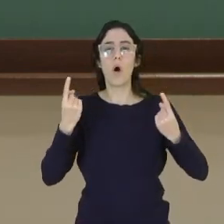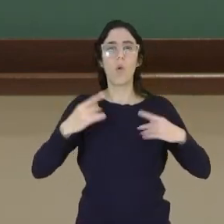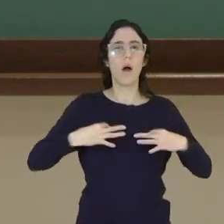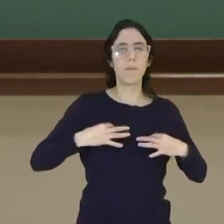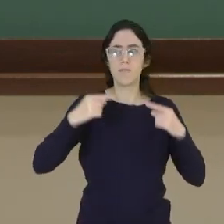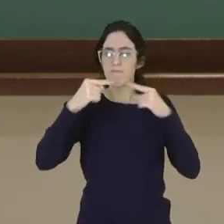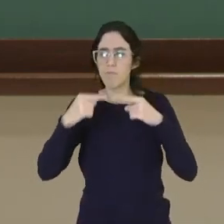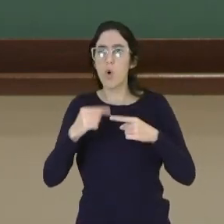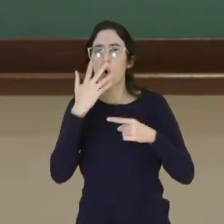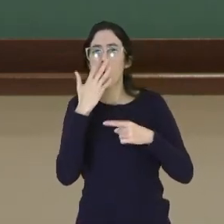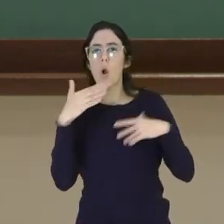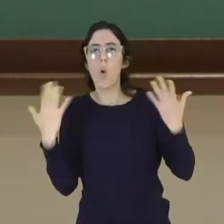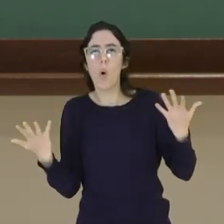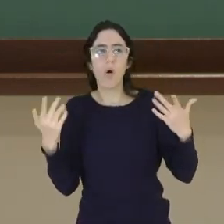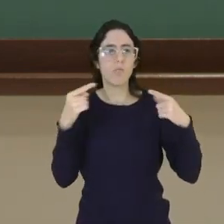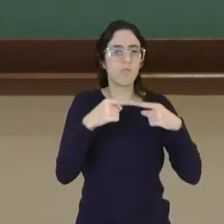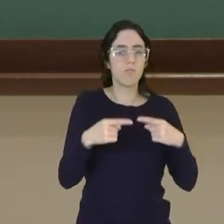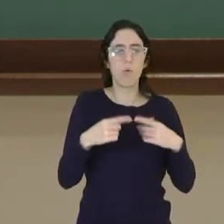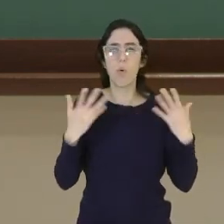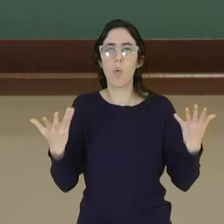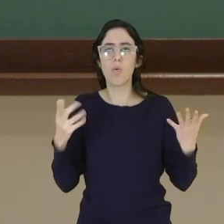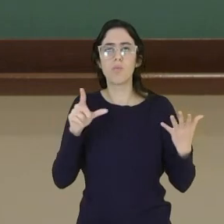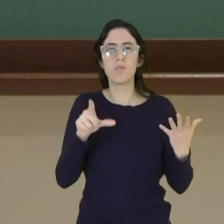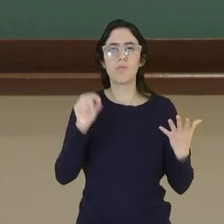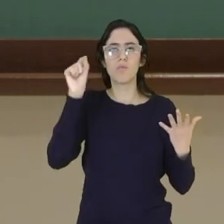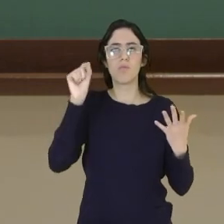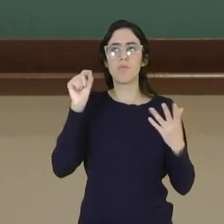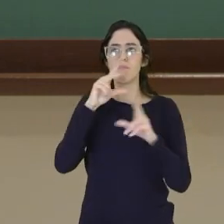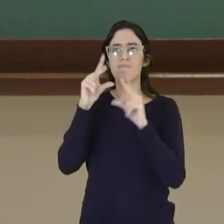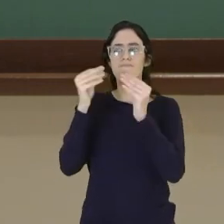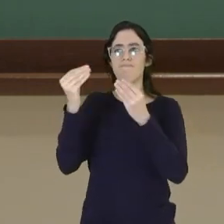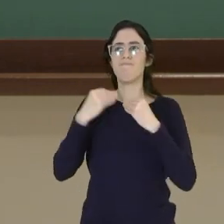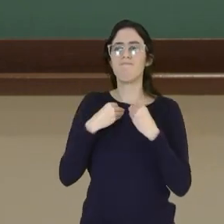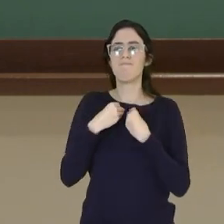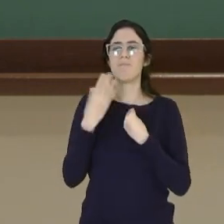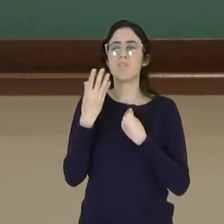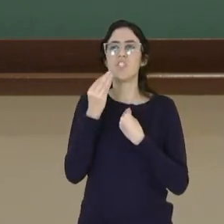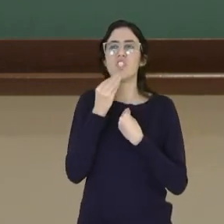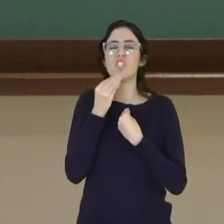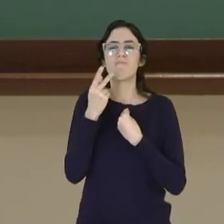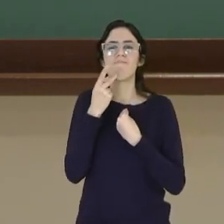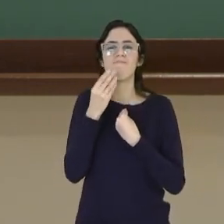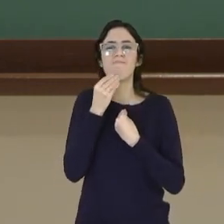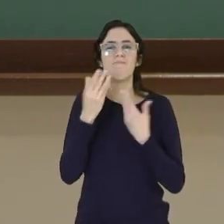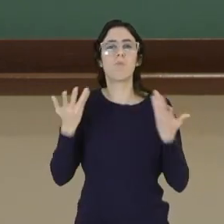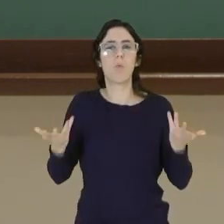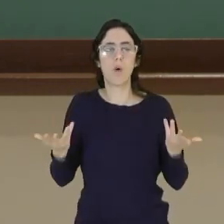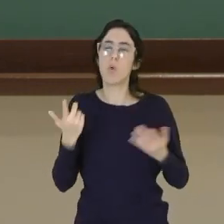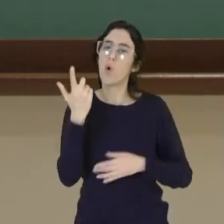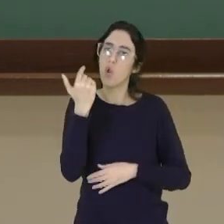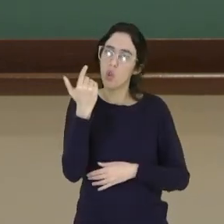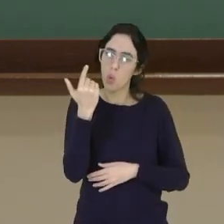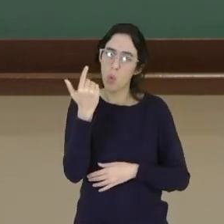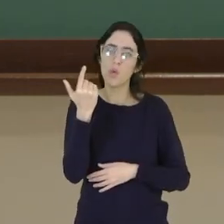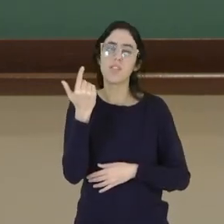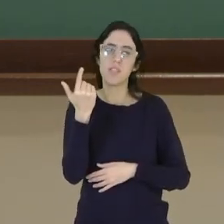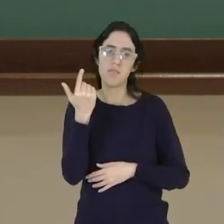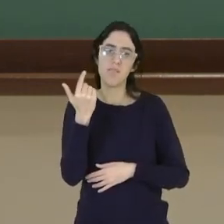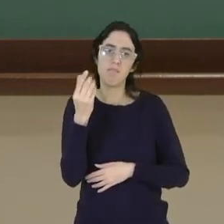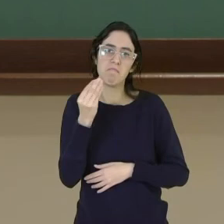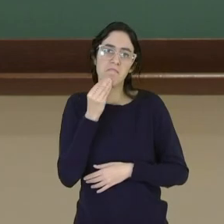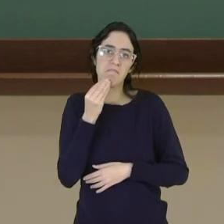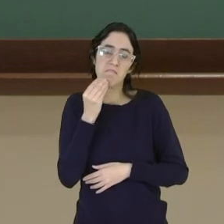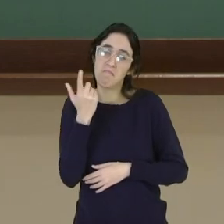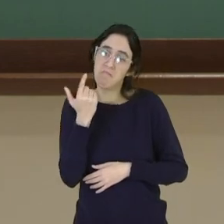eu tenho para poder escolher uma determinada roupa e uma determinada cor. Né? Então eram 12 possibilidades e eu tive que